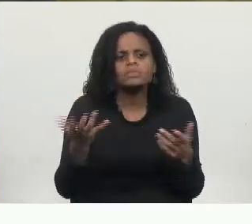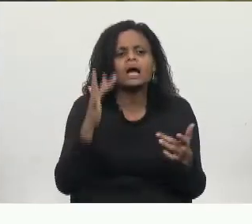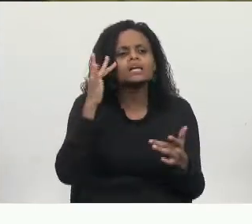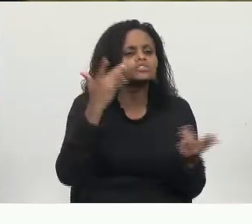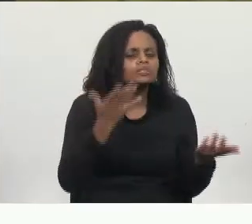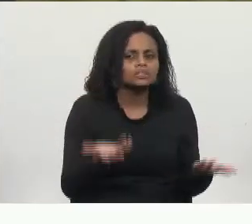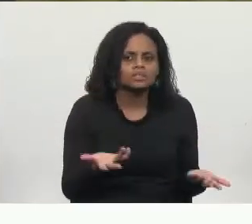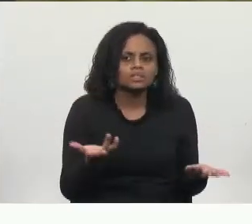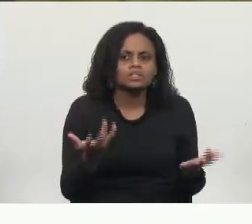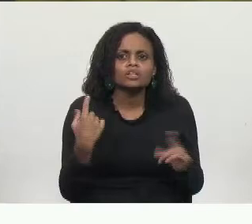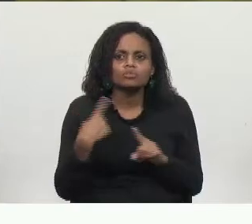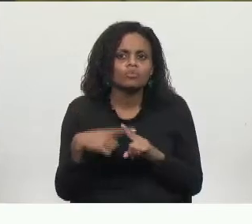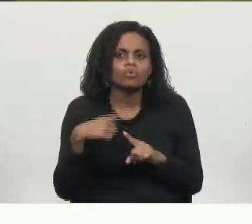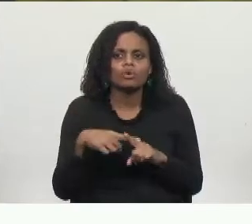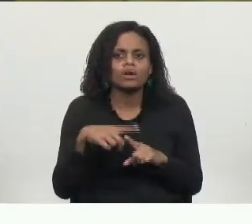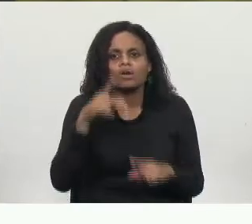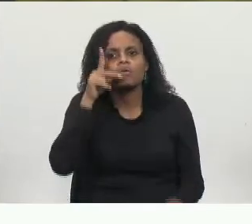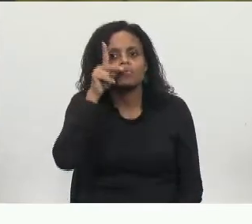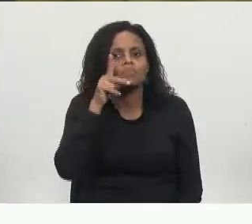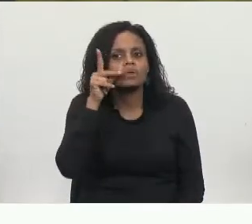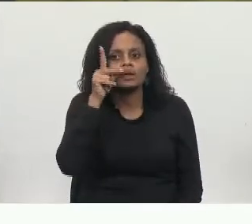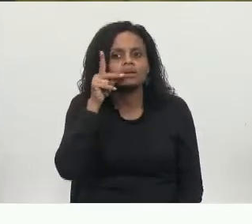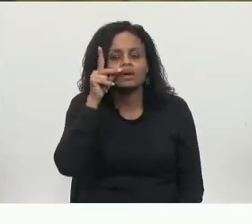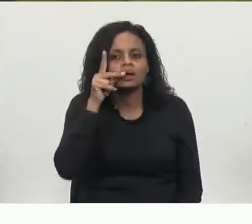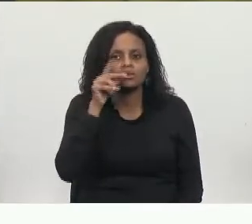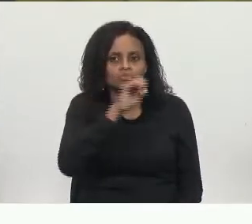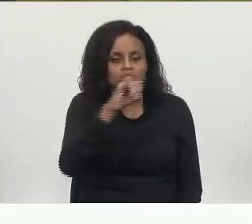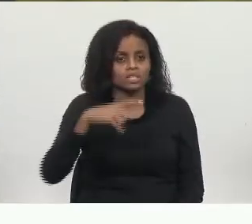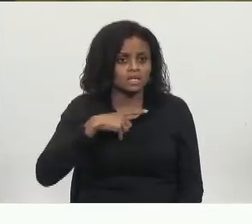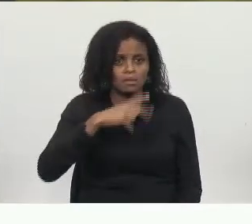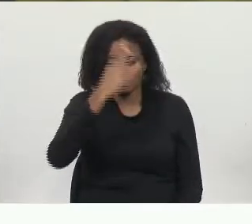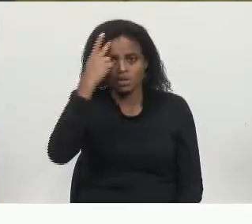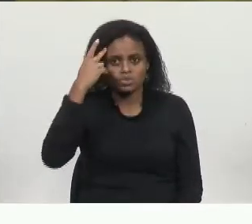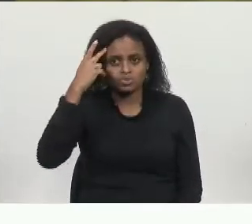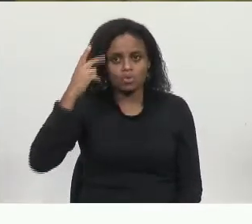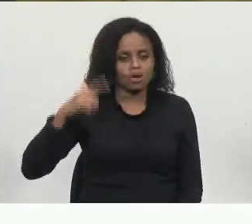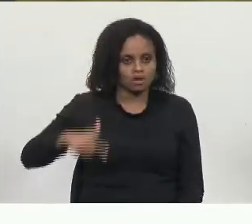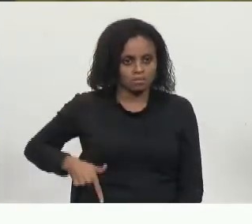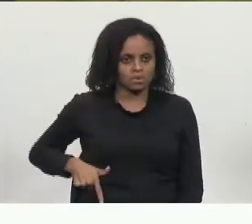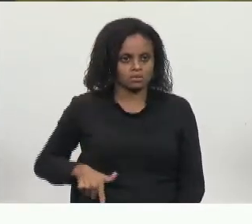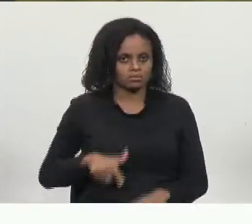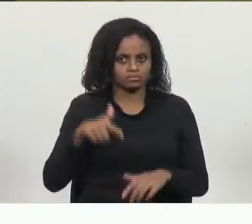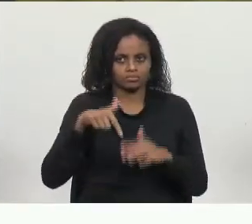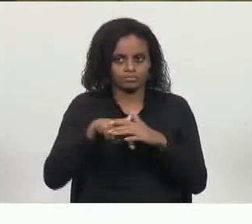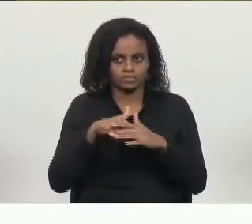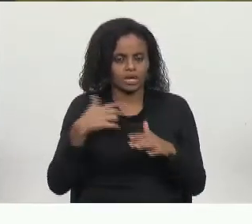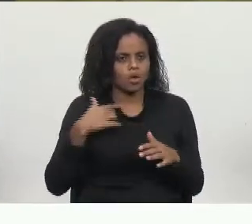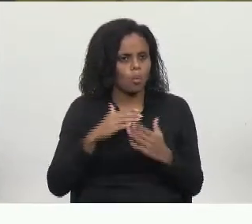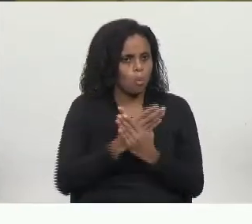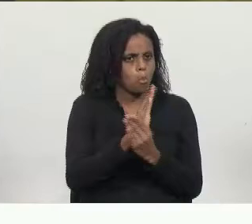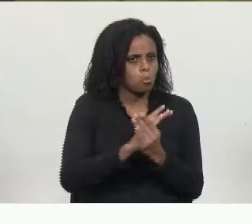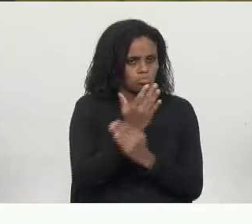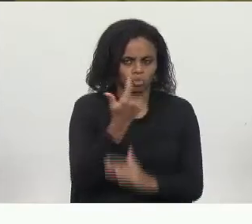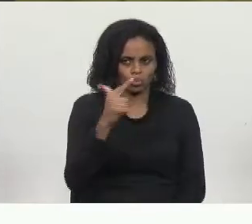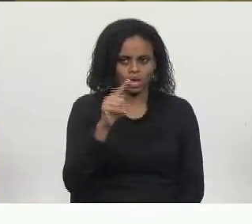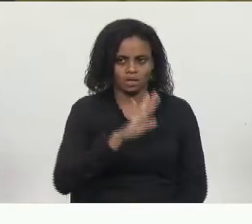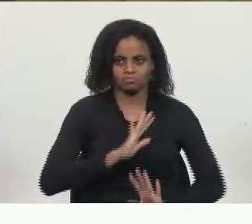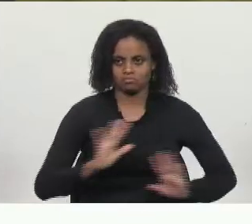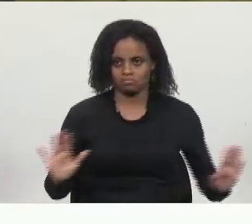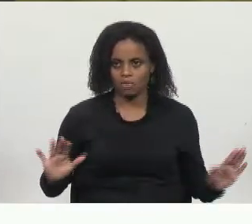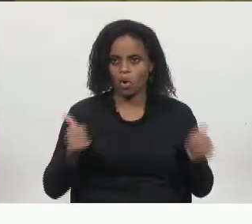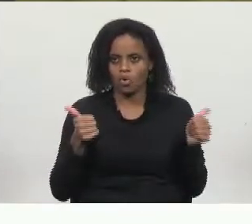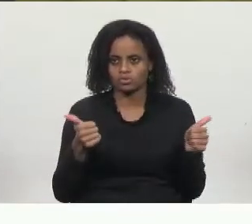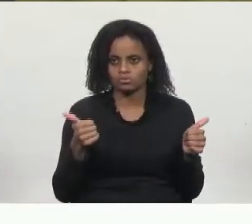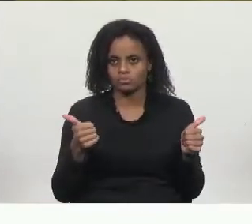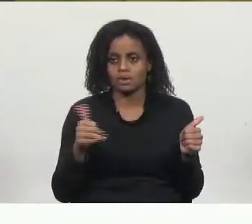porque o plenário, se tiver gente lá armada protegendo a gente, não me incomodo, mas nós